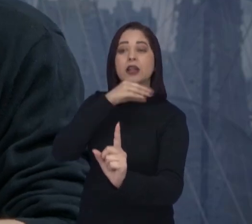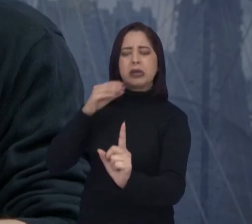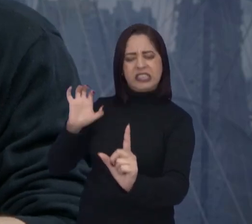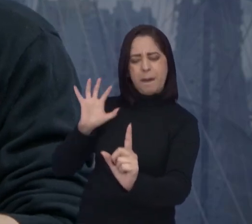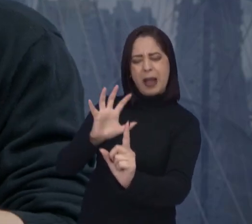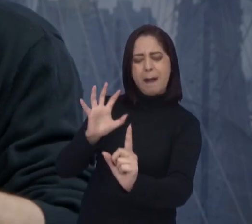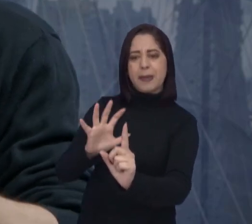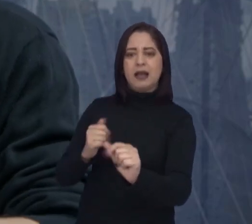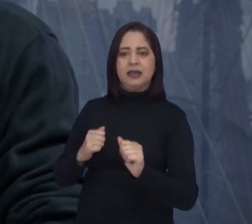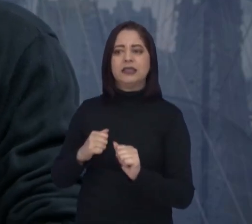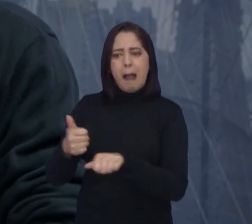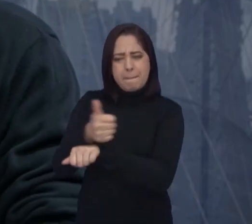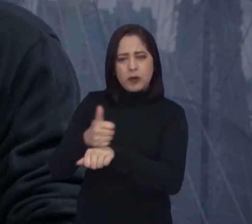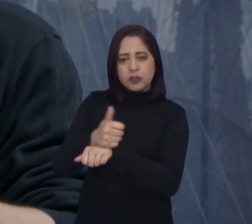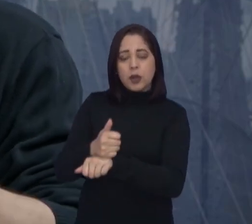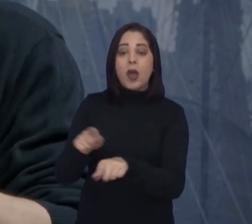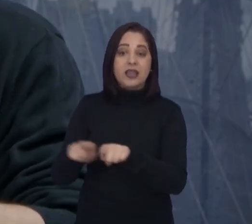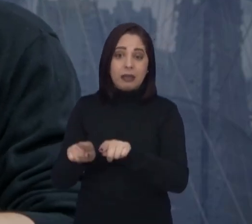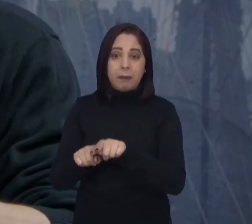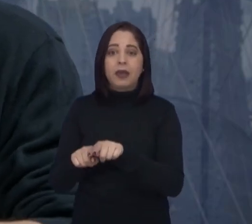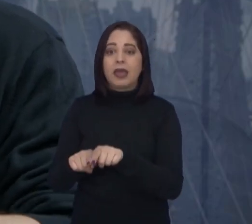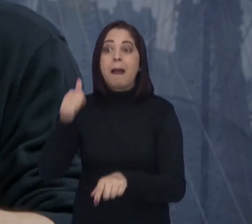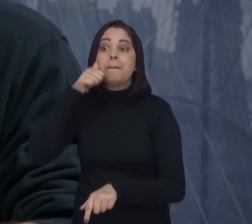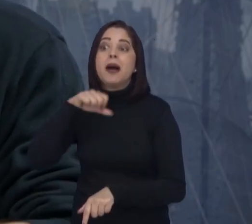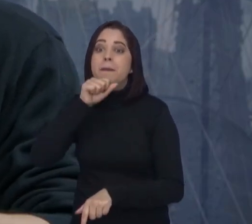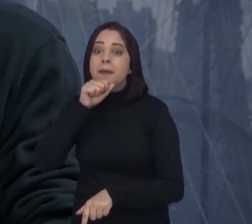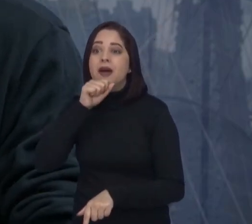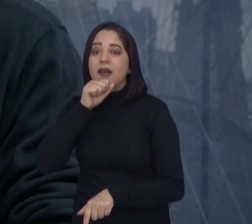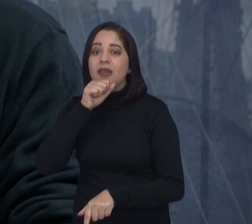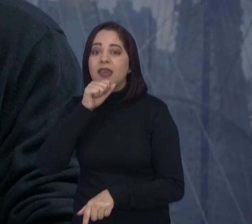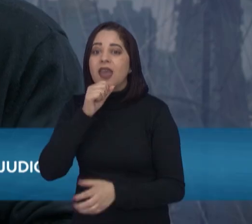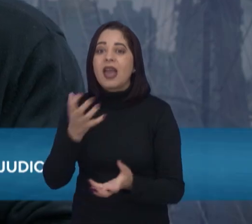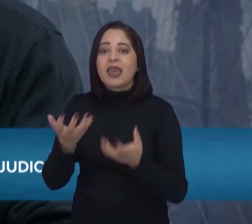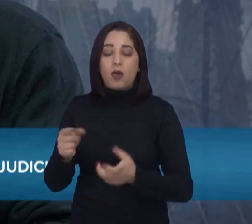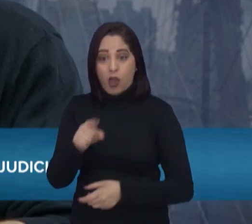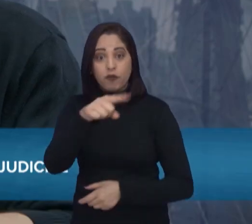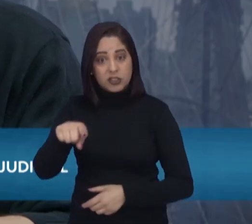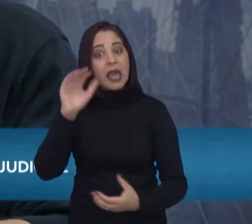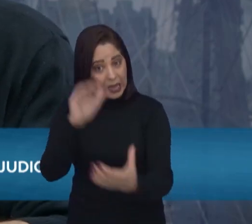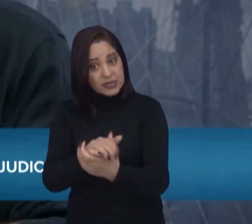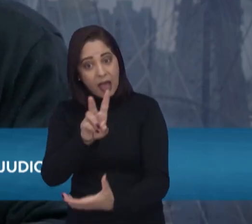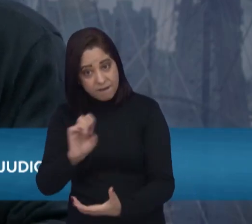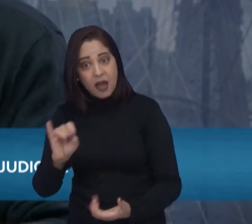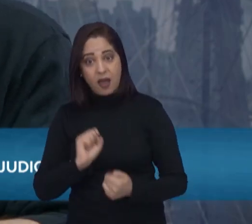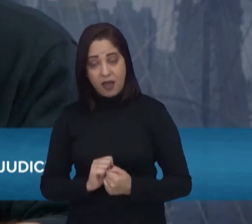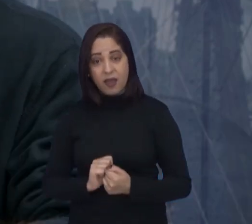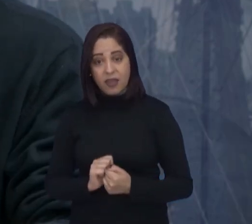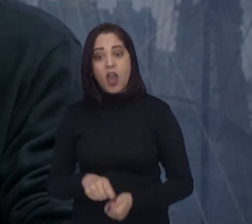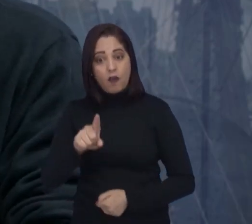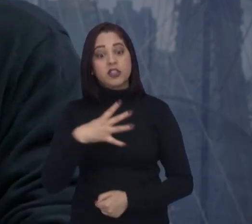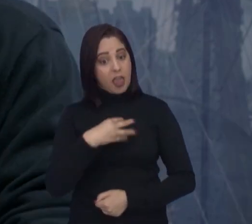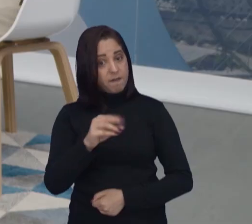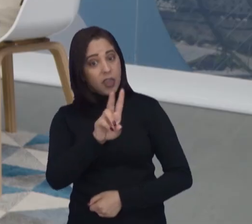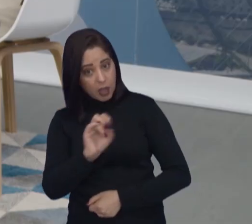exemplo profissional. Posso também dar exemplos mais afetivos, de mães que querem projetar a vida da filha. Ah, você vai casar, você vai ter filho. Um